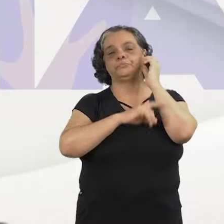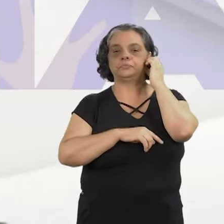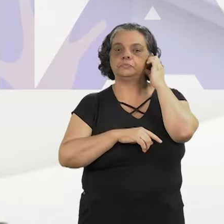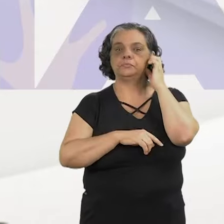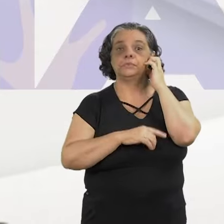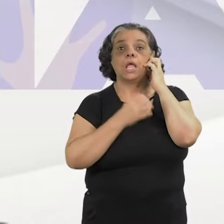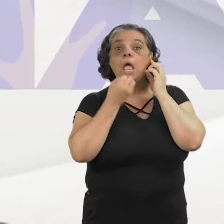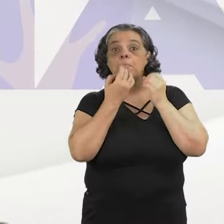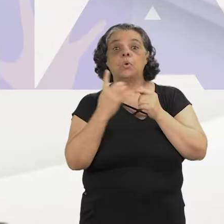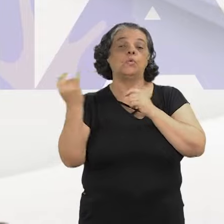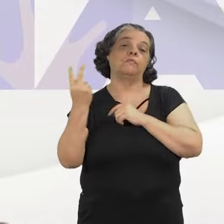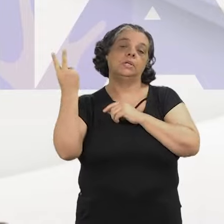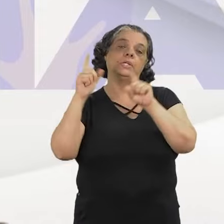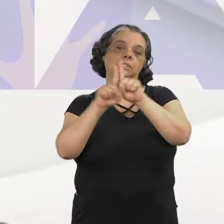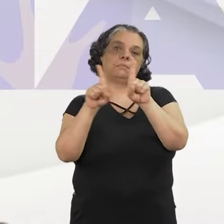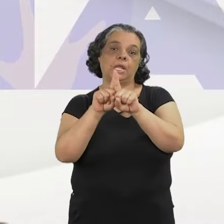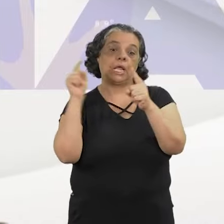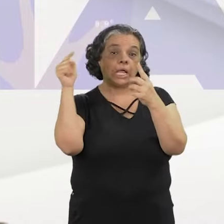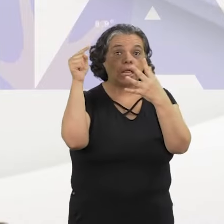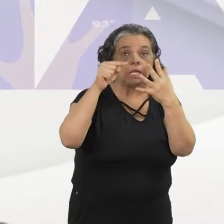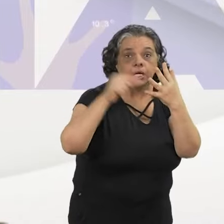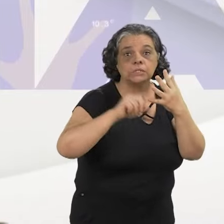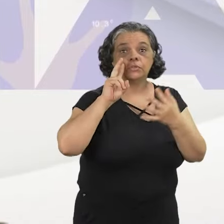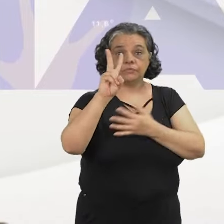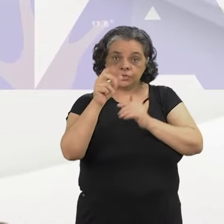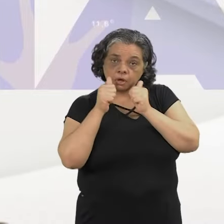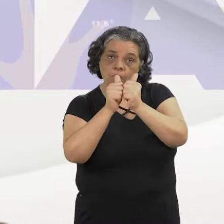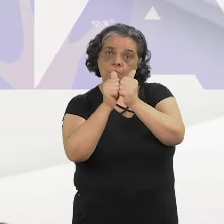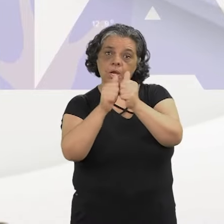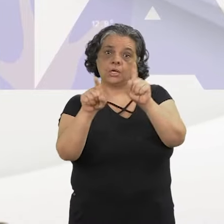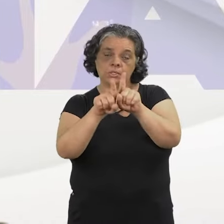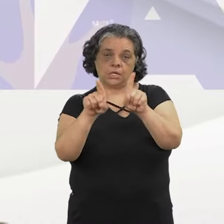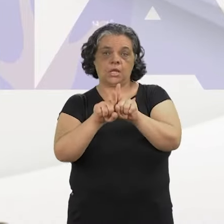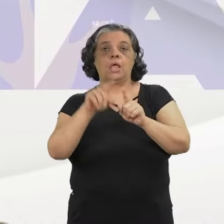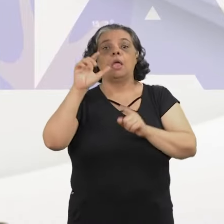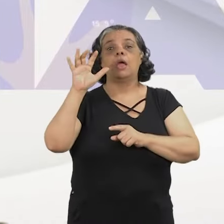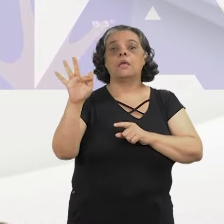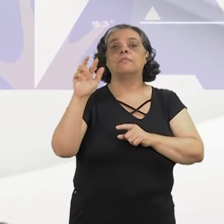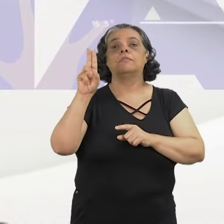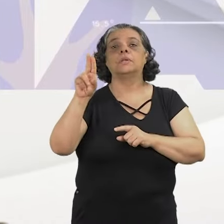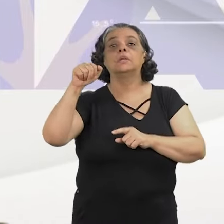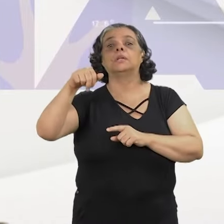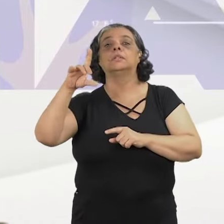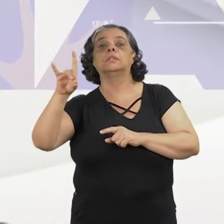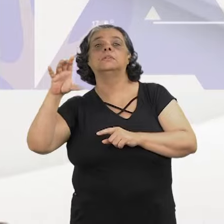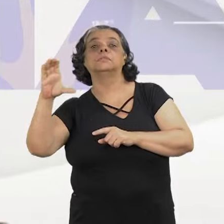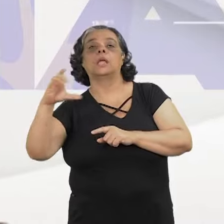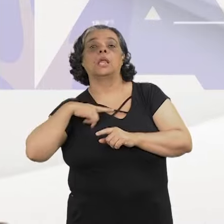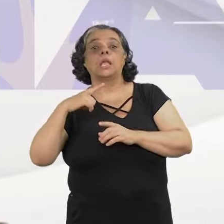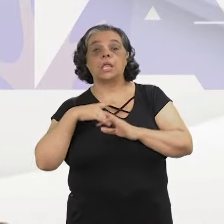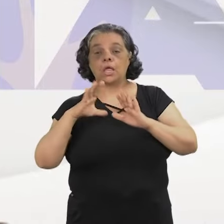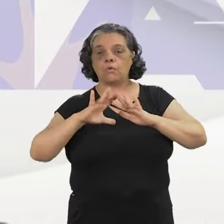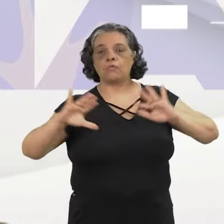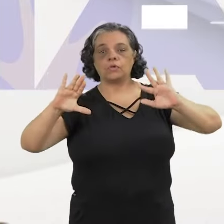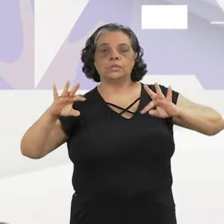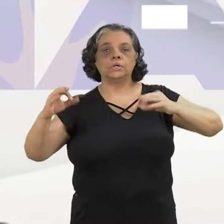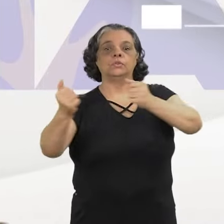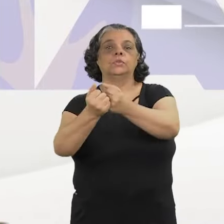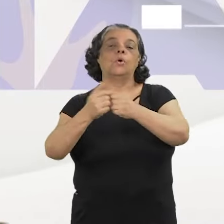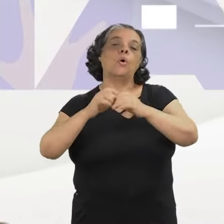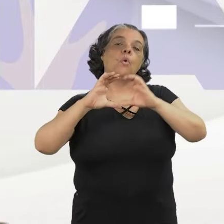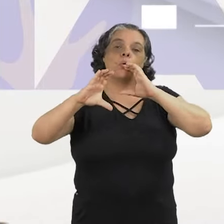humanos eu acho que vale muito também ficar a indicação para vocês acompanharem o fndc Né o fórum Nacional pela democratização